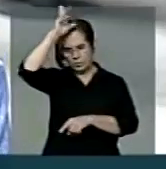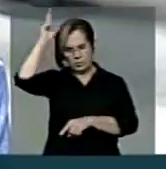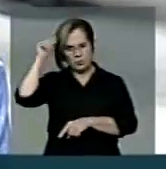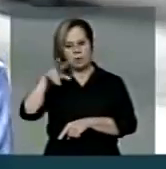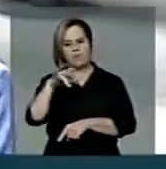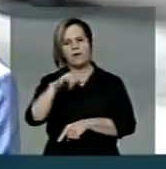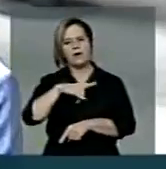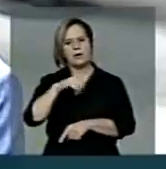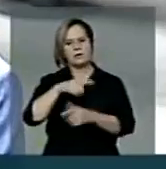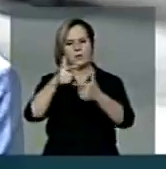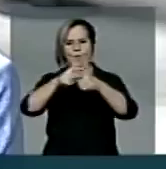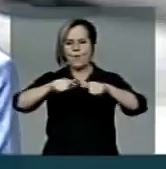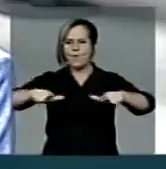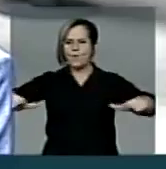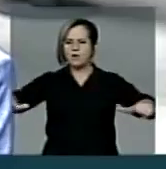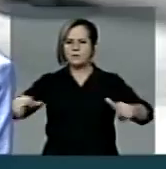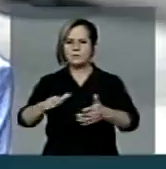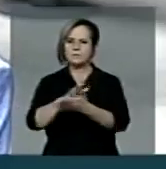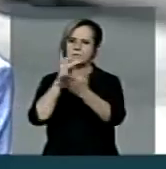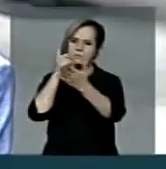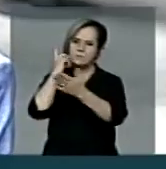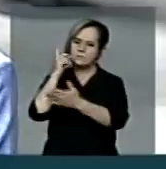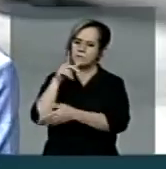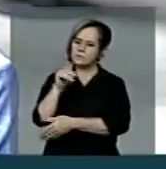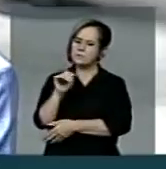deserto. O deputado Peroni tem razão.